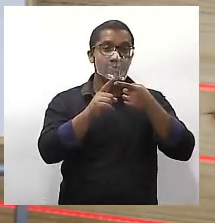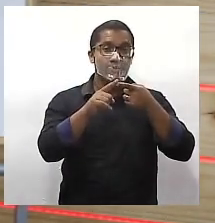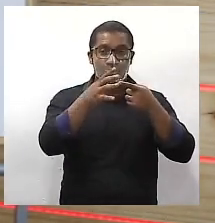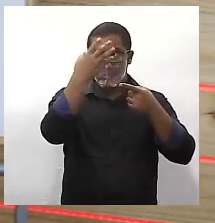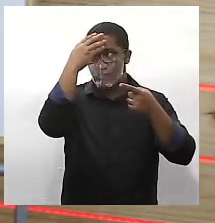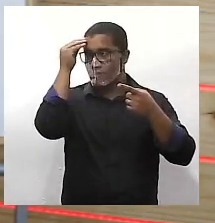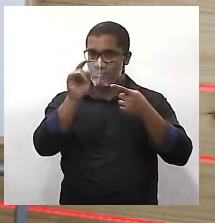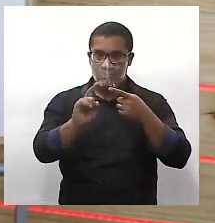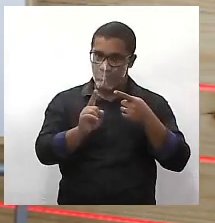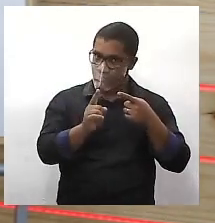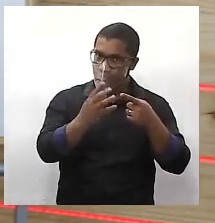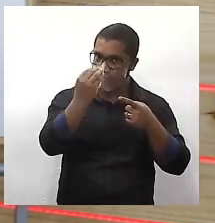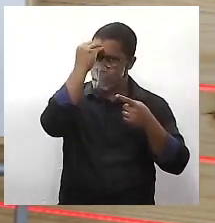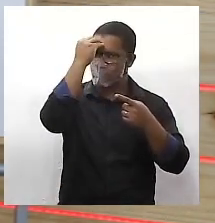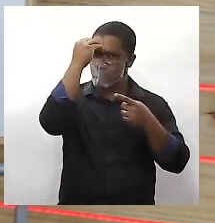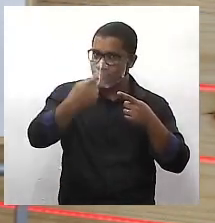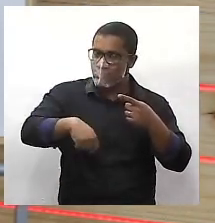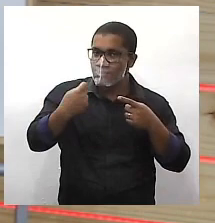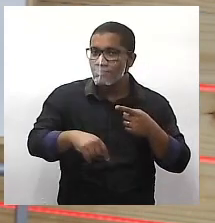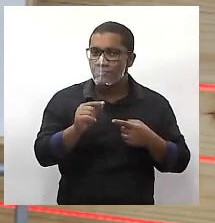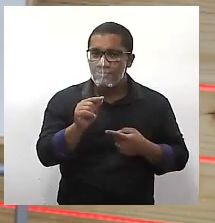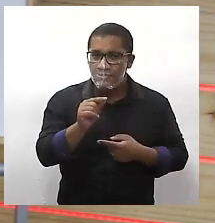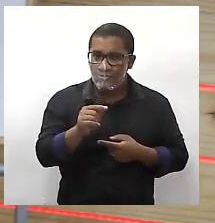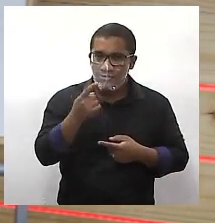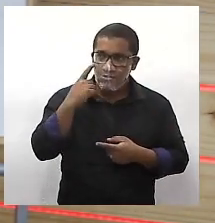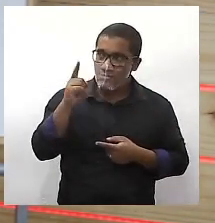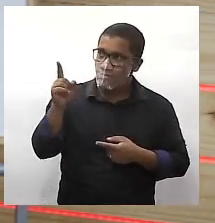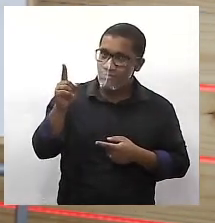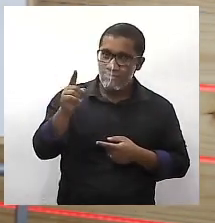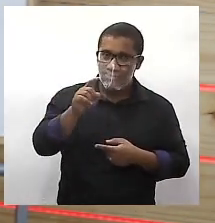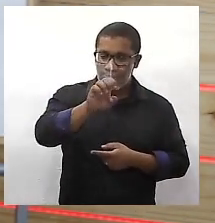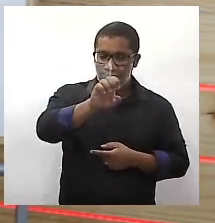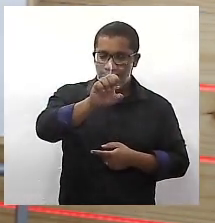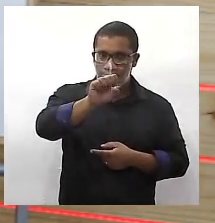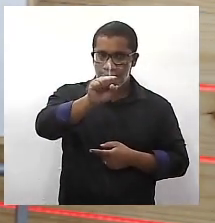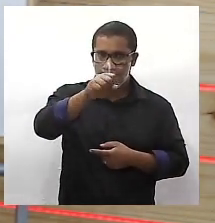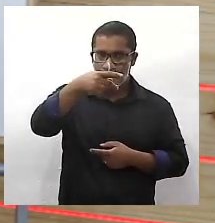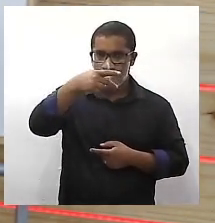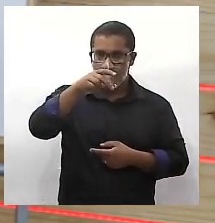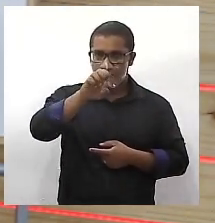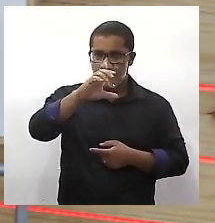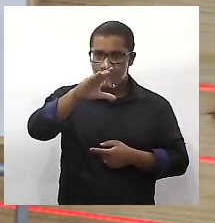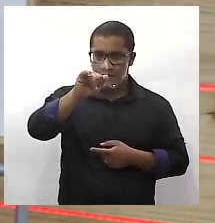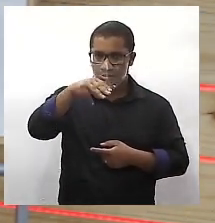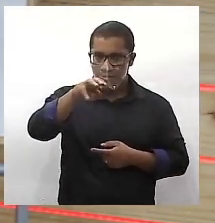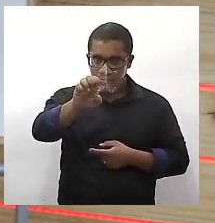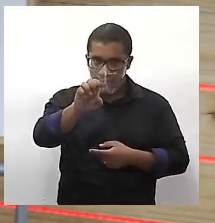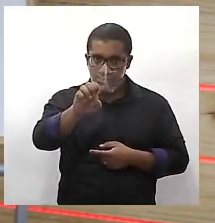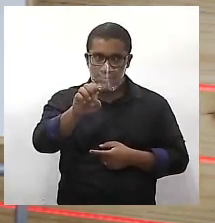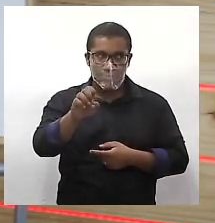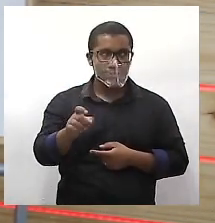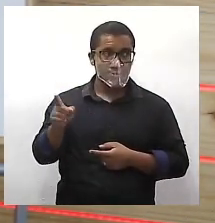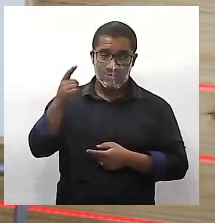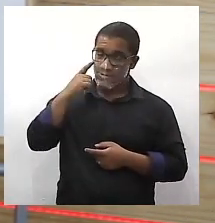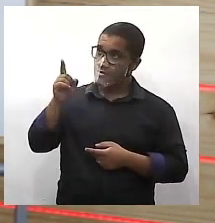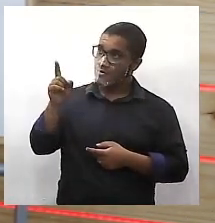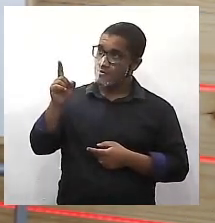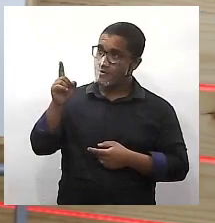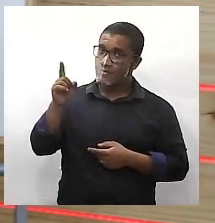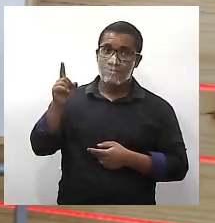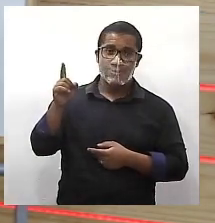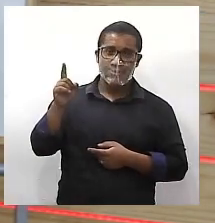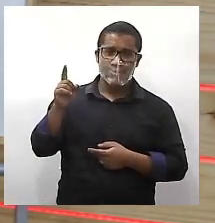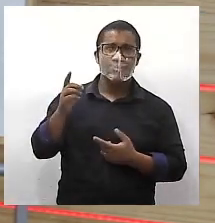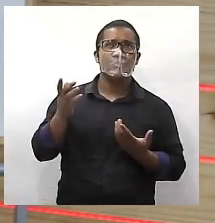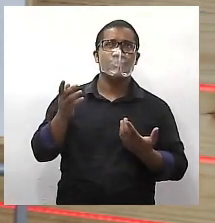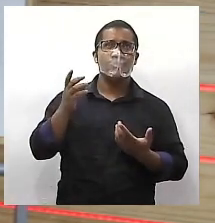mais de forma nenhuma é o conceito de espécime. O primeiro conceito é o conceito de espécime. Aí vai ser